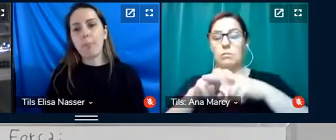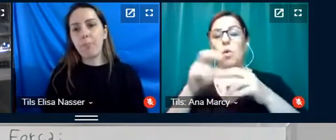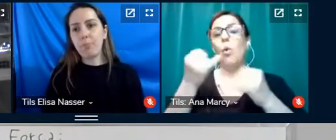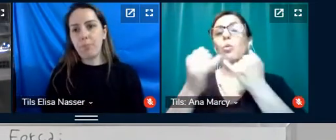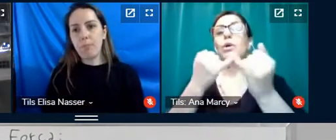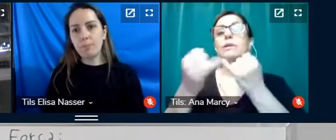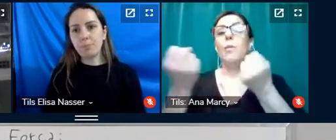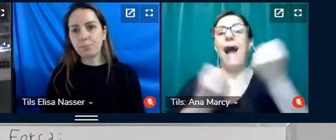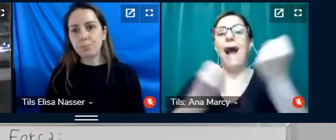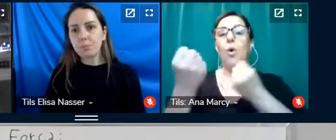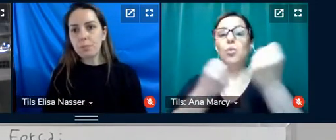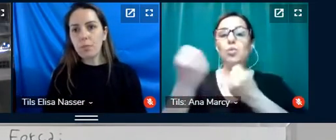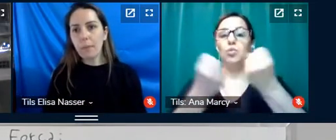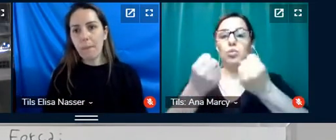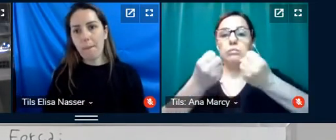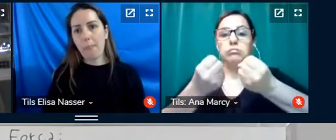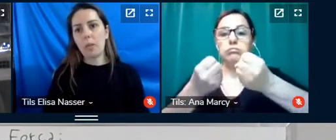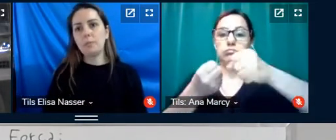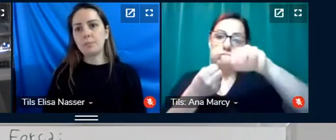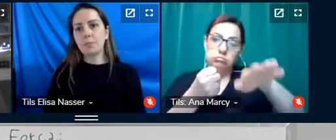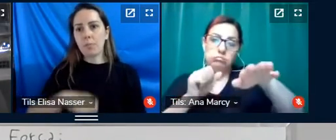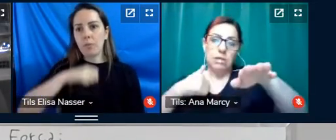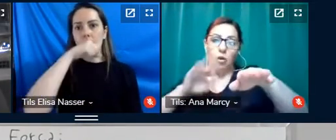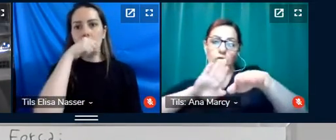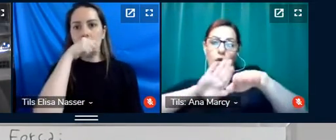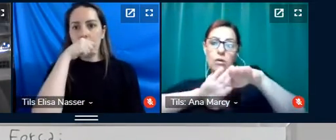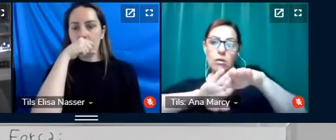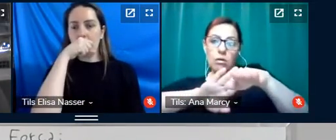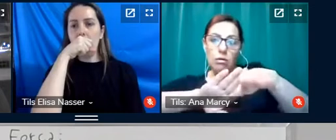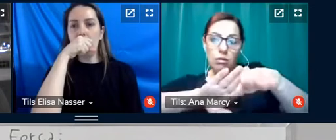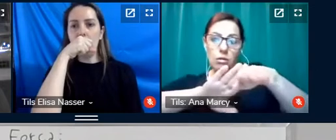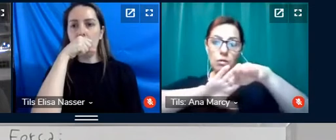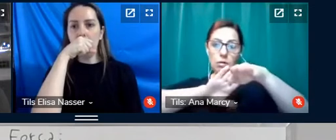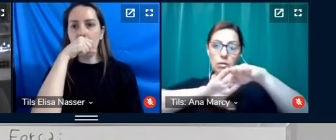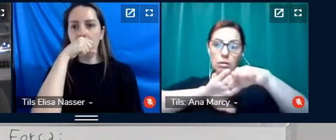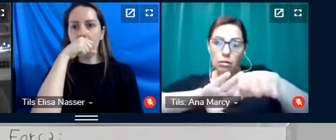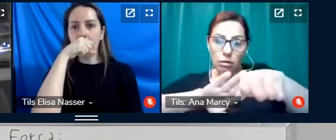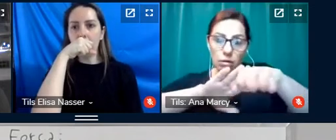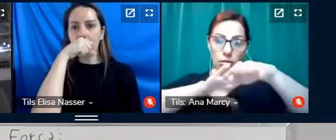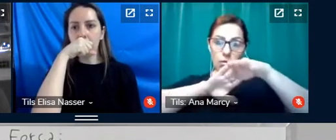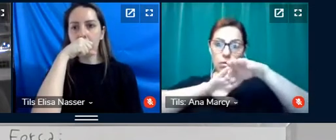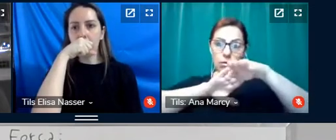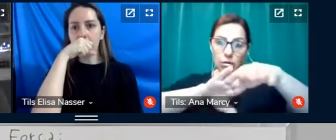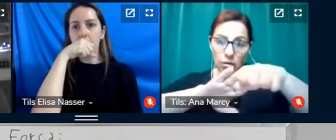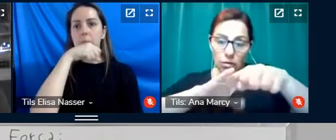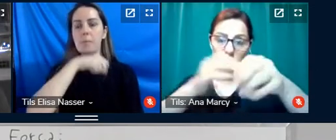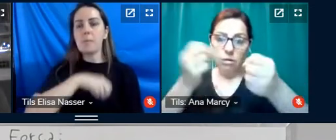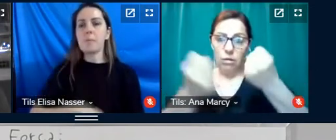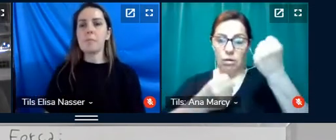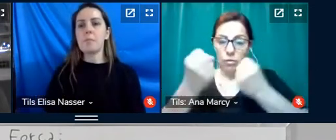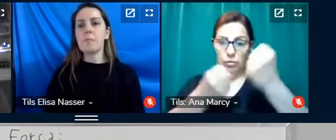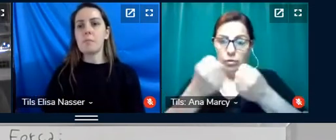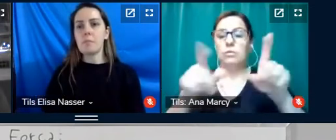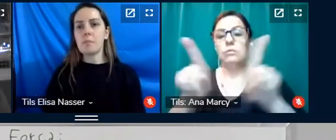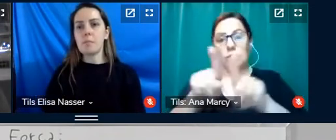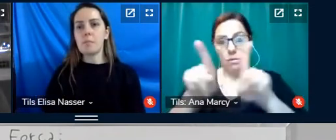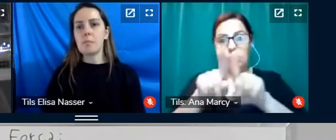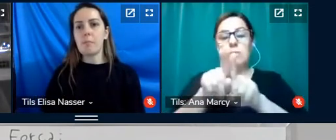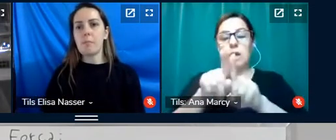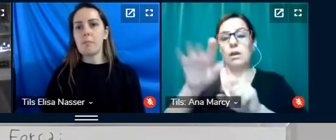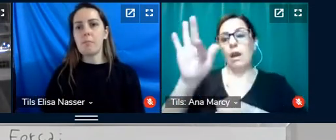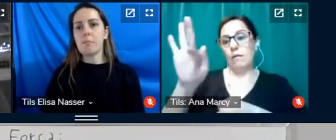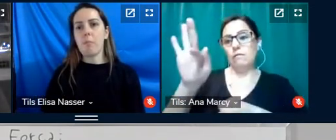um veículo. Estou ajudando lá meu vizinho que o carro dele não pega e estou ajudando ele. Né? Eu